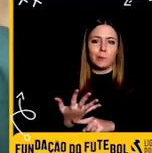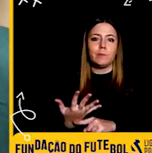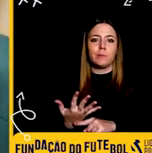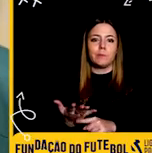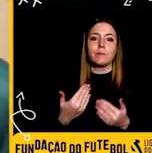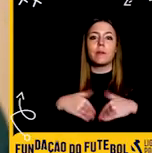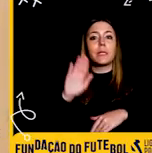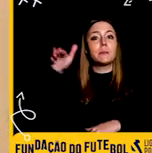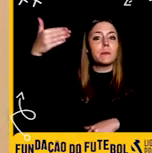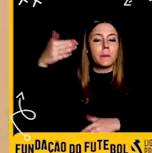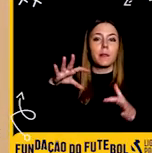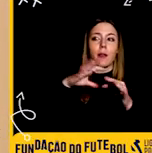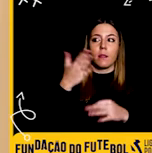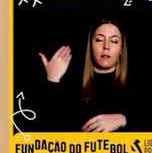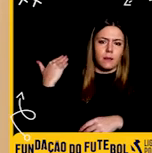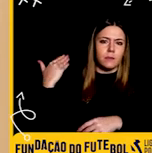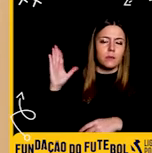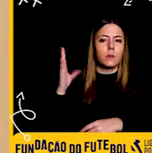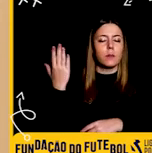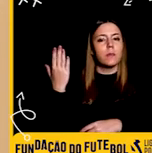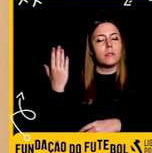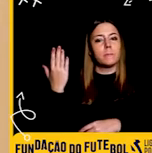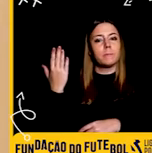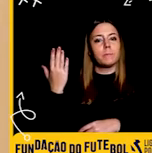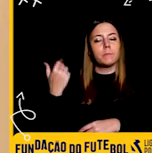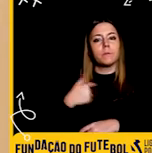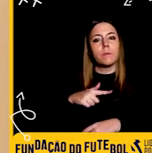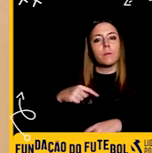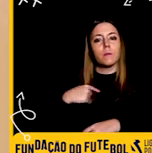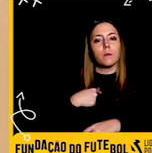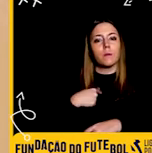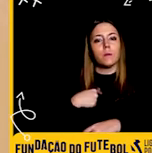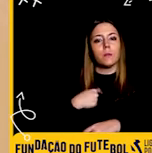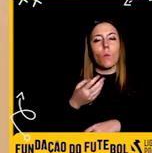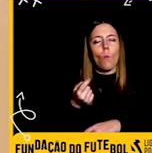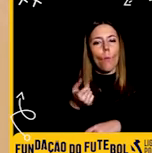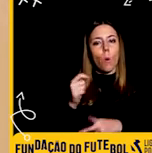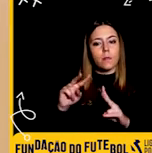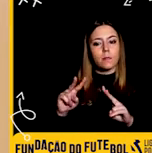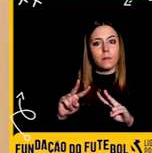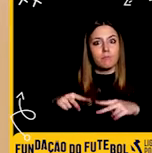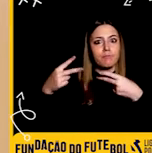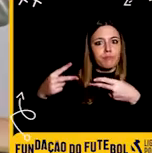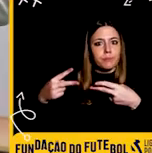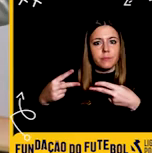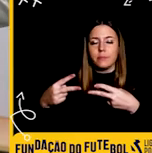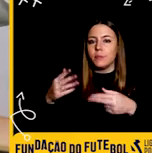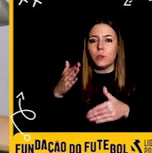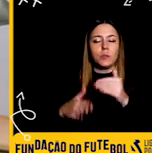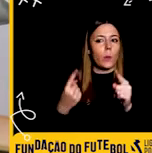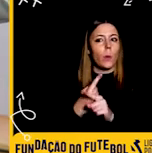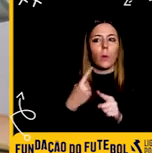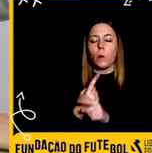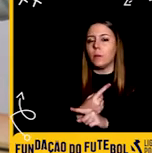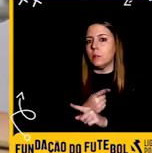foram vários. Mas sobretudo naquela época em que tivemos para subir divisão, vivemos coisas